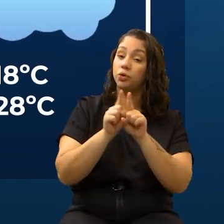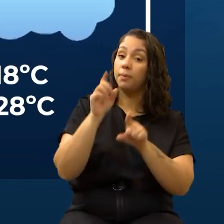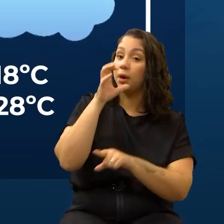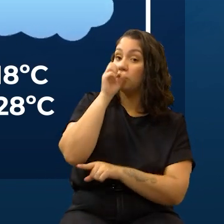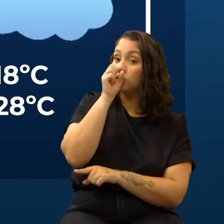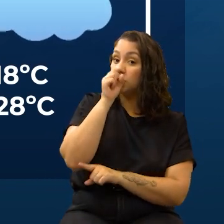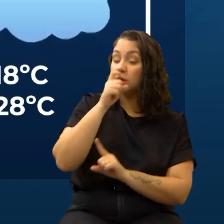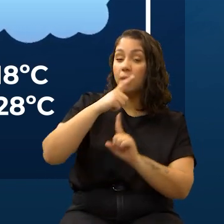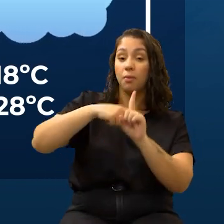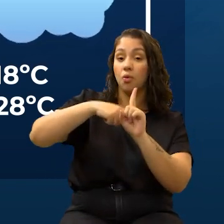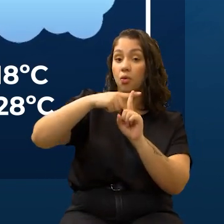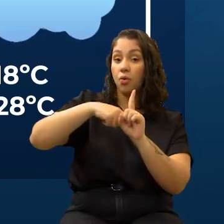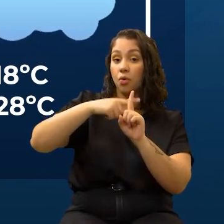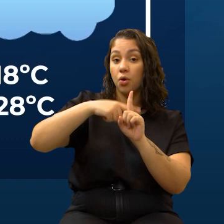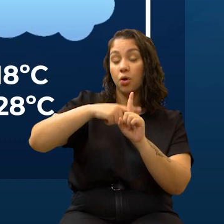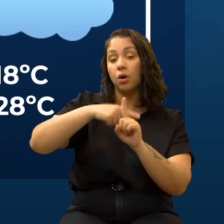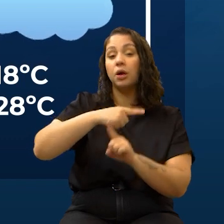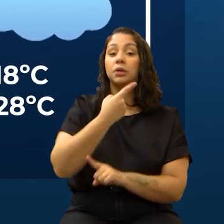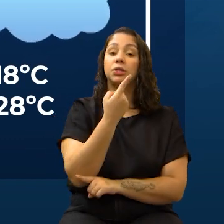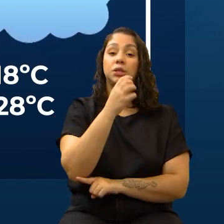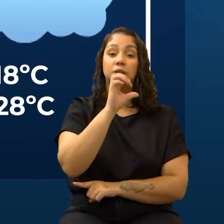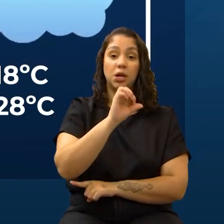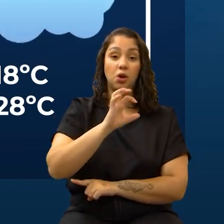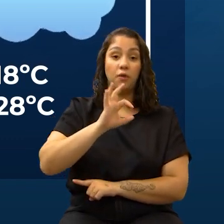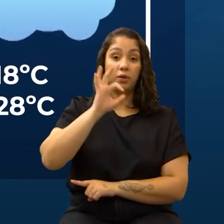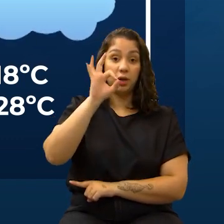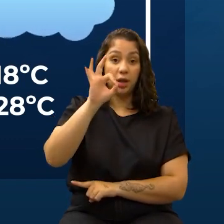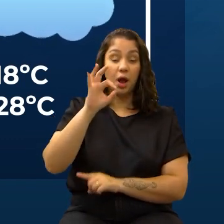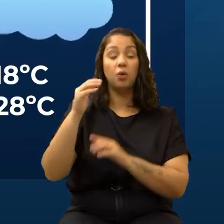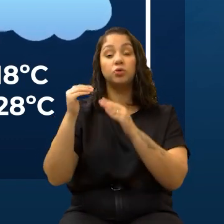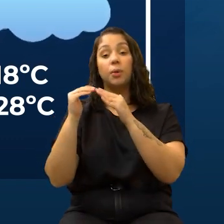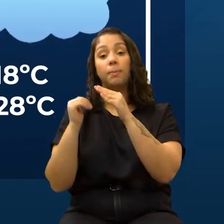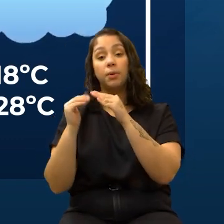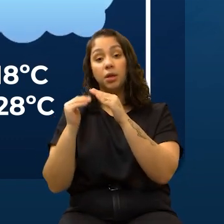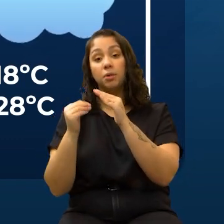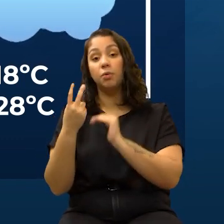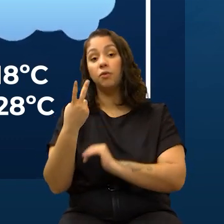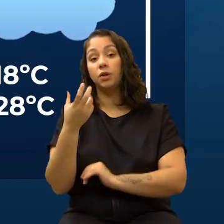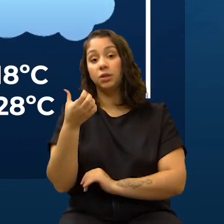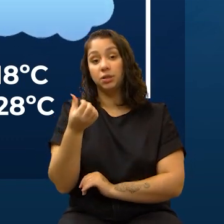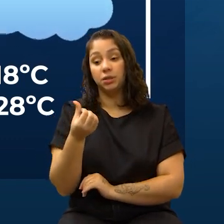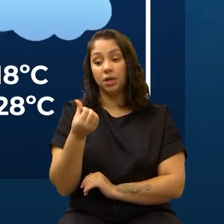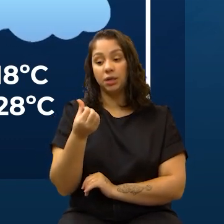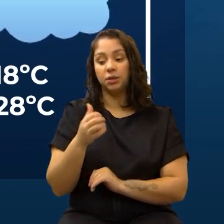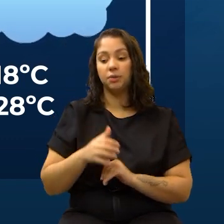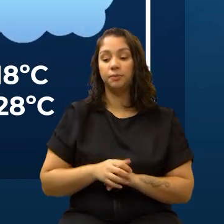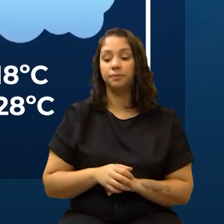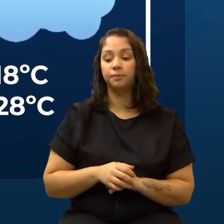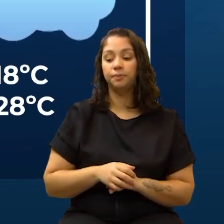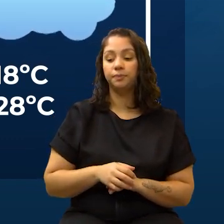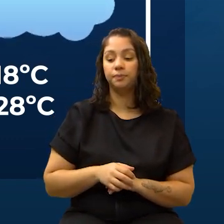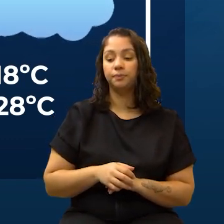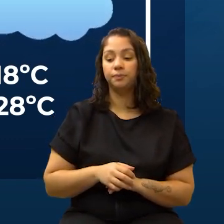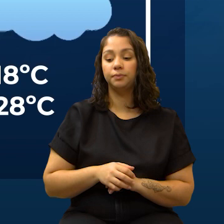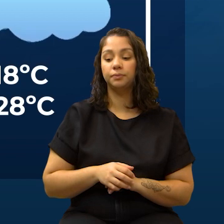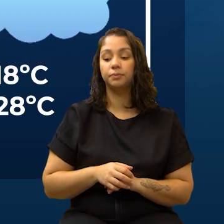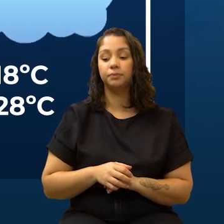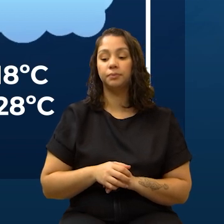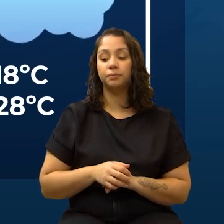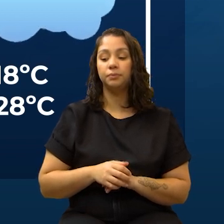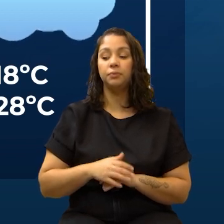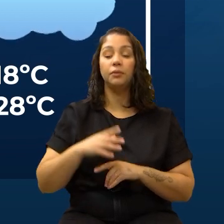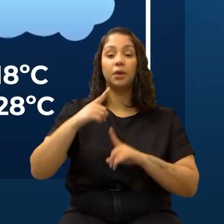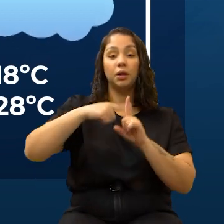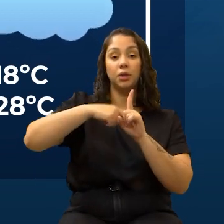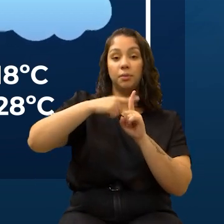Também podem ocorrer no sábado. A temperatura fica na marca de 19 graus e a mínima fica em 26